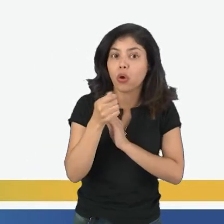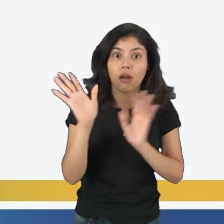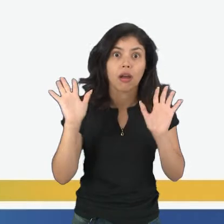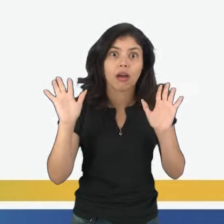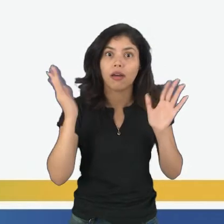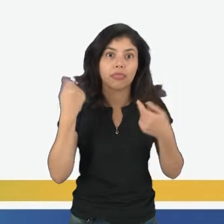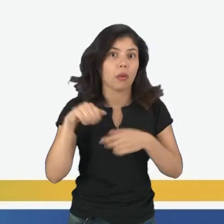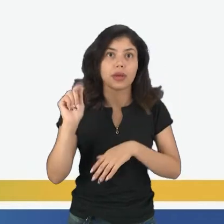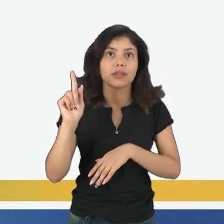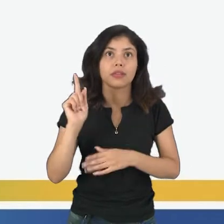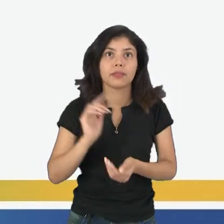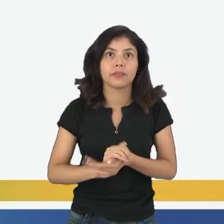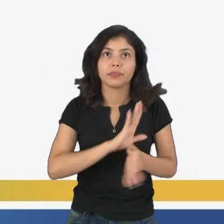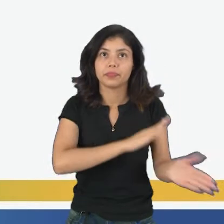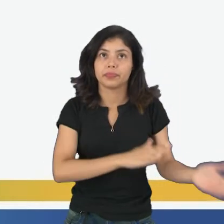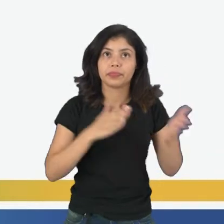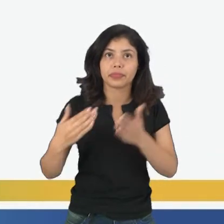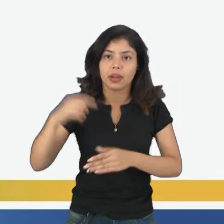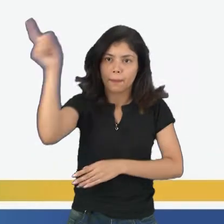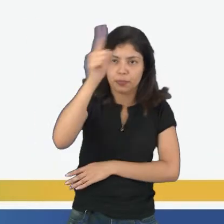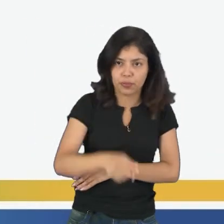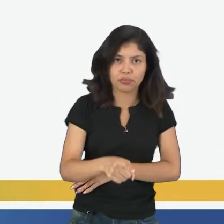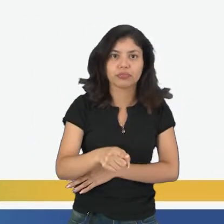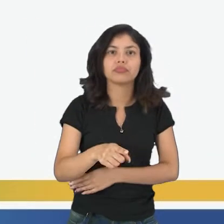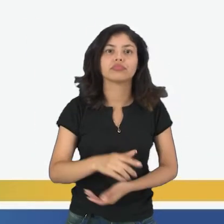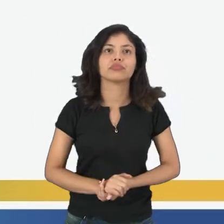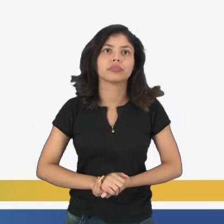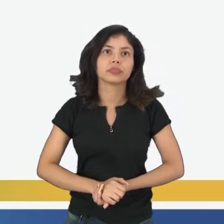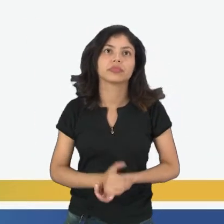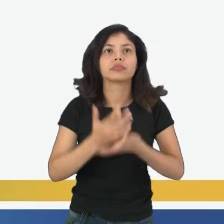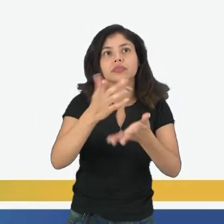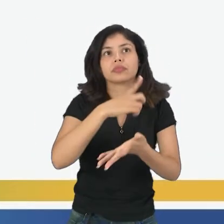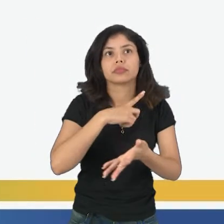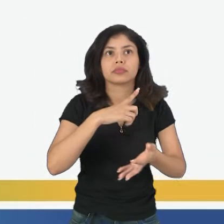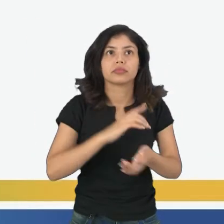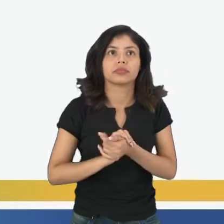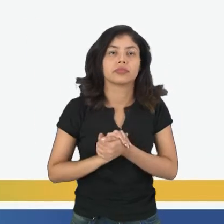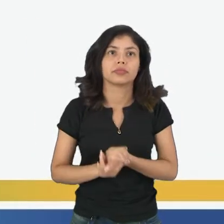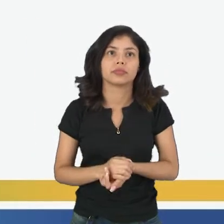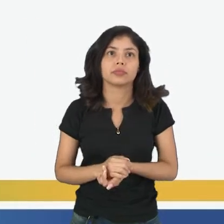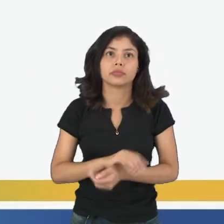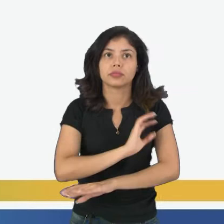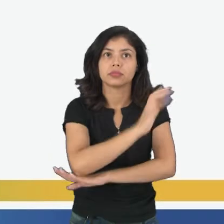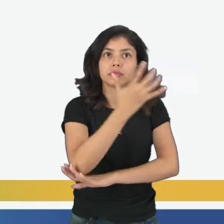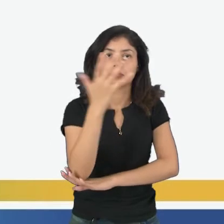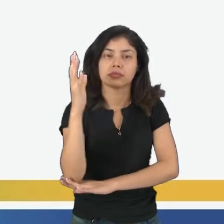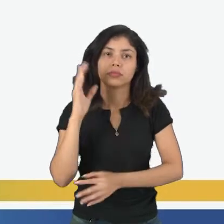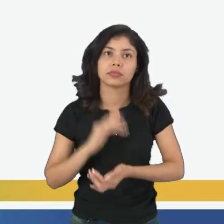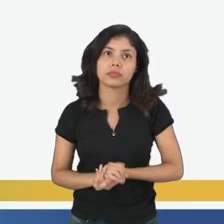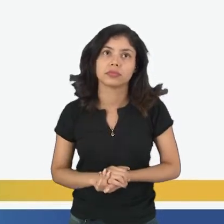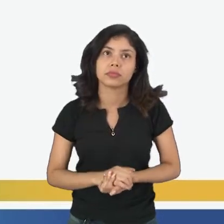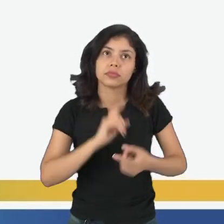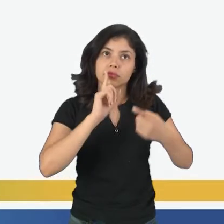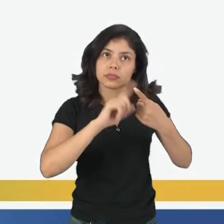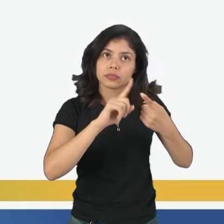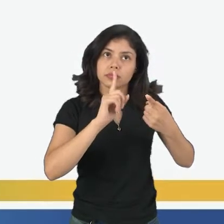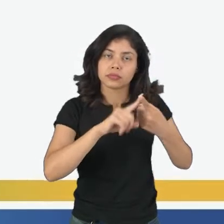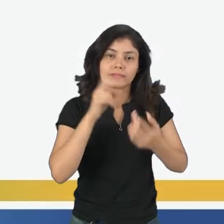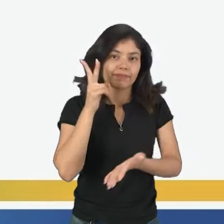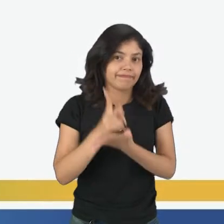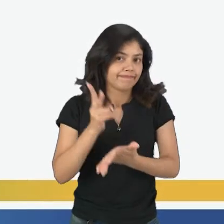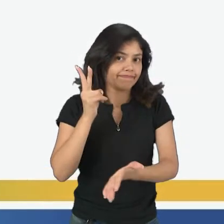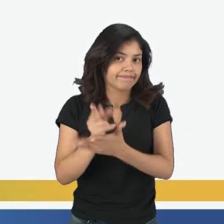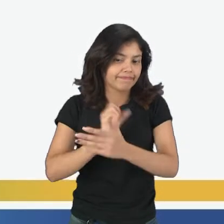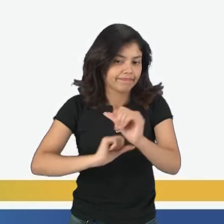um incêndio na floresta a partir de raios, enfim. E aí nós temos as paisagens são dinâmicas, estão em